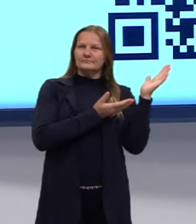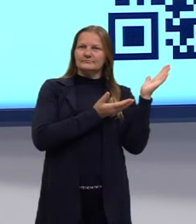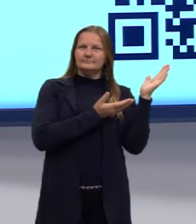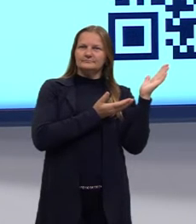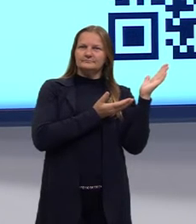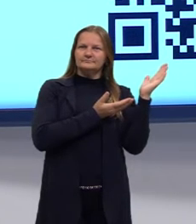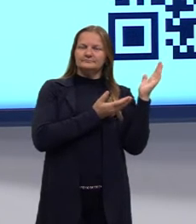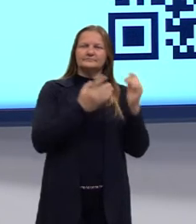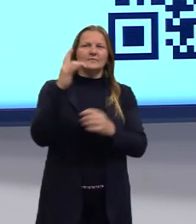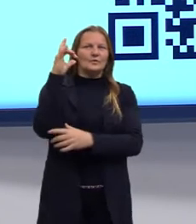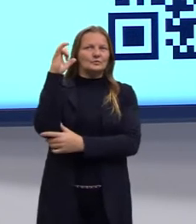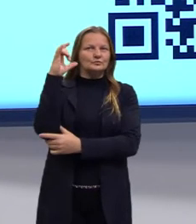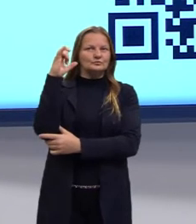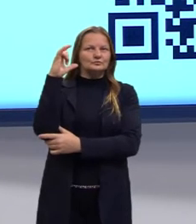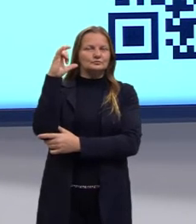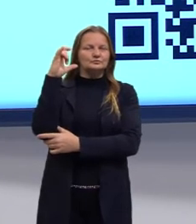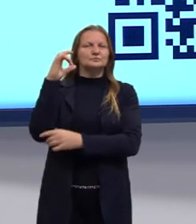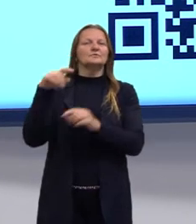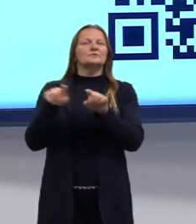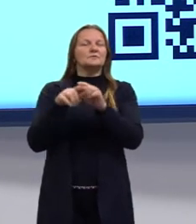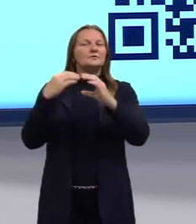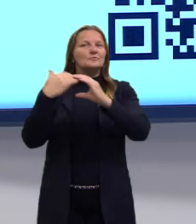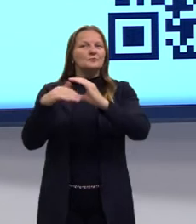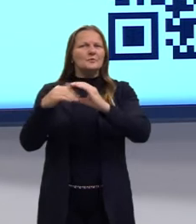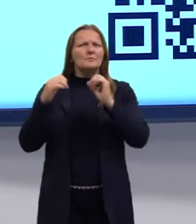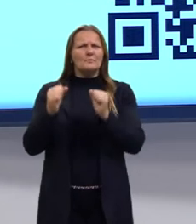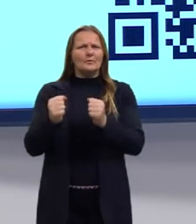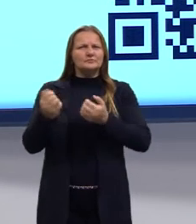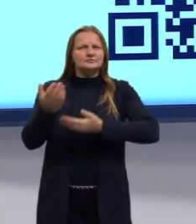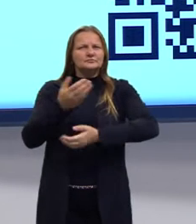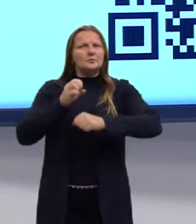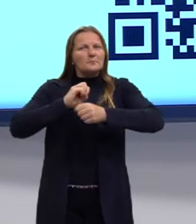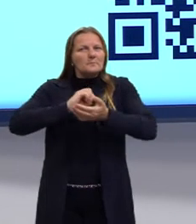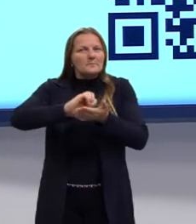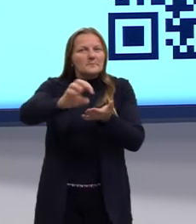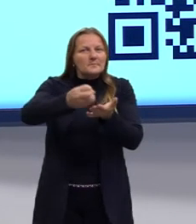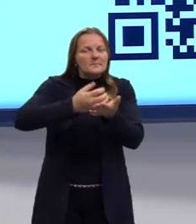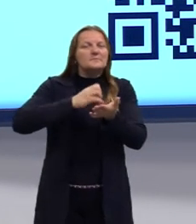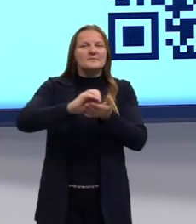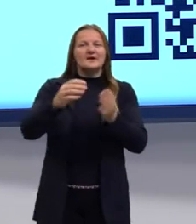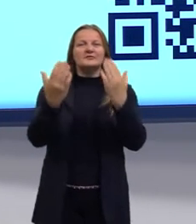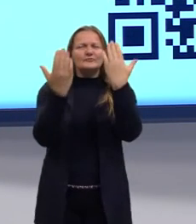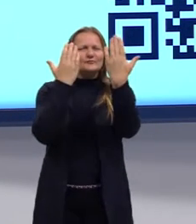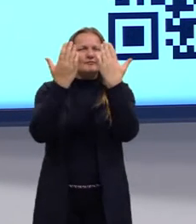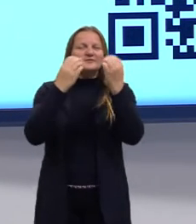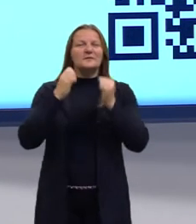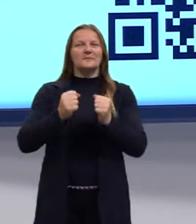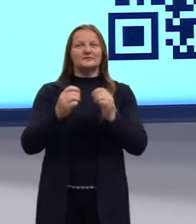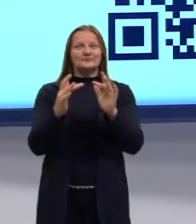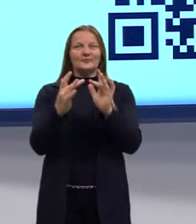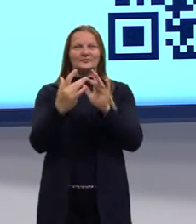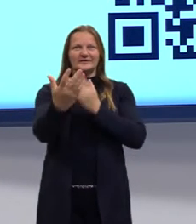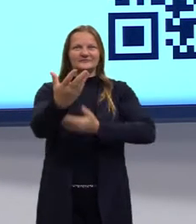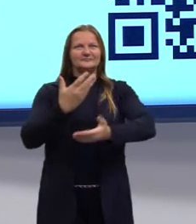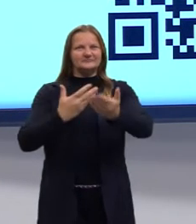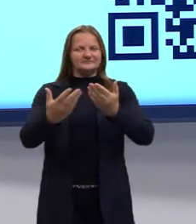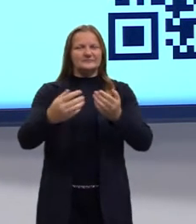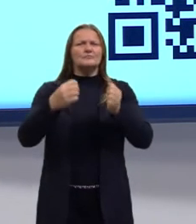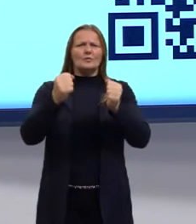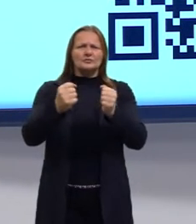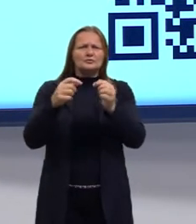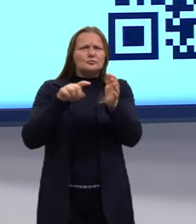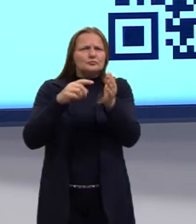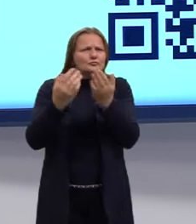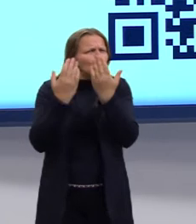o Instagram e o e-mail se vocês quiserem mandar mensagem tirar dúvidas deixar alguma questão aí